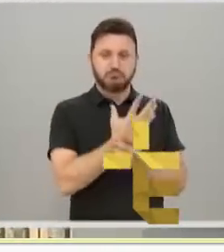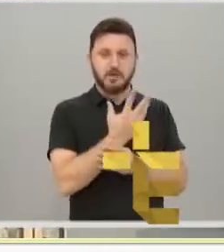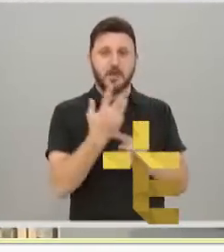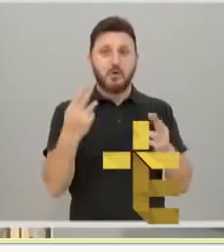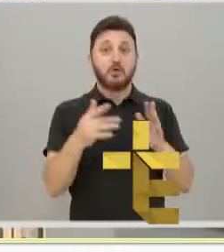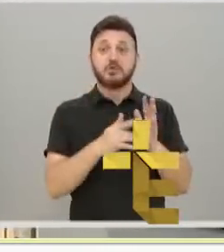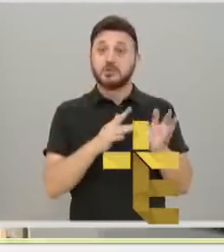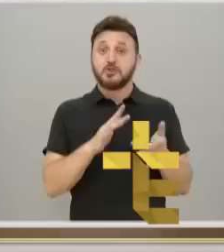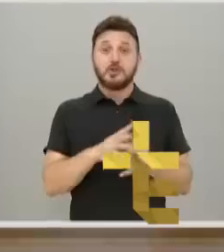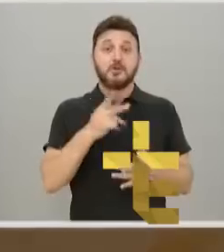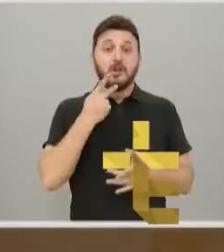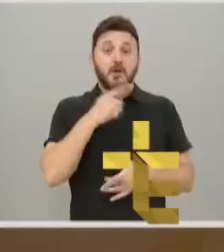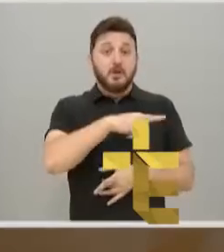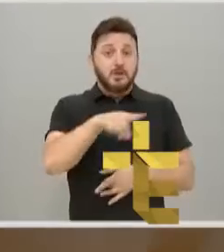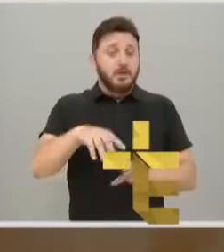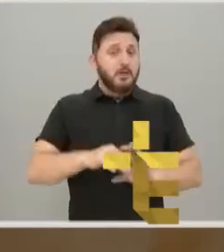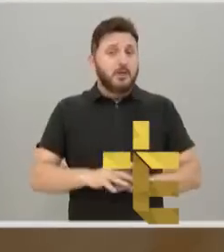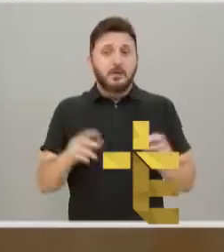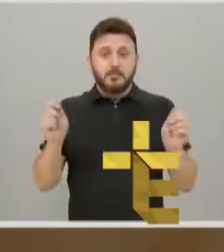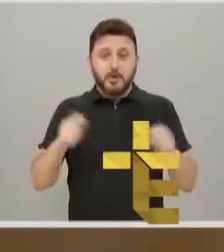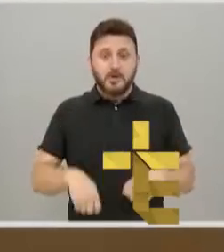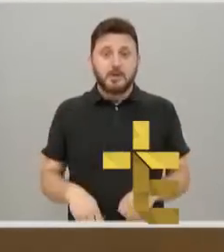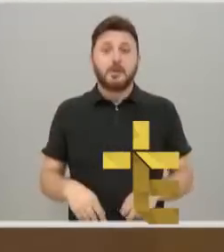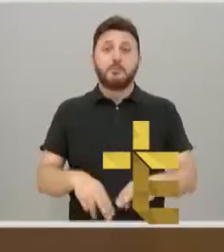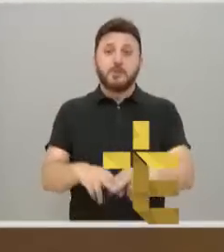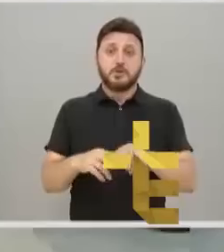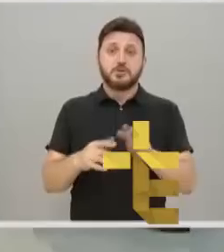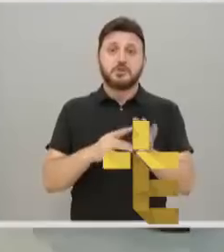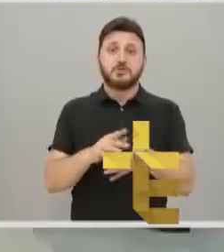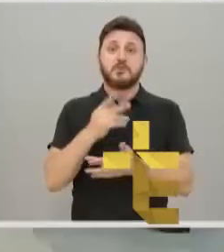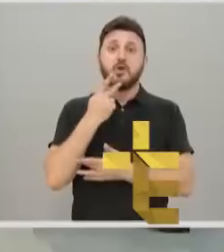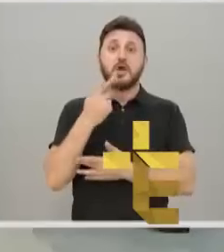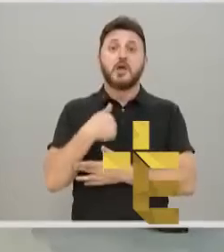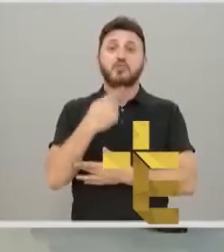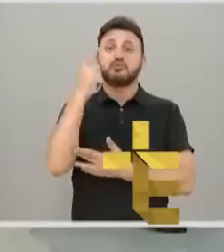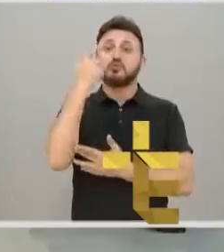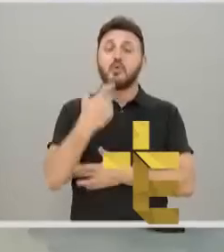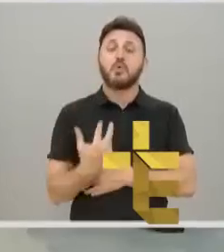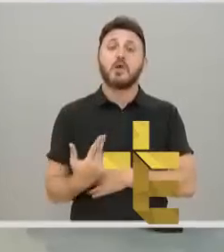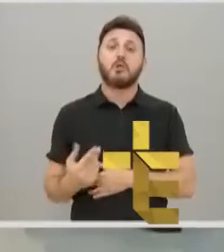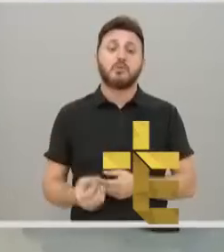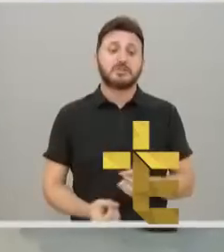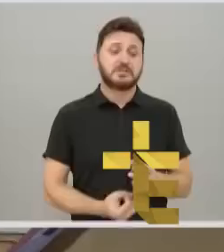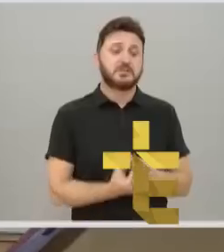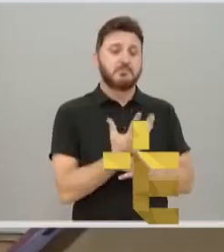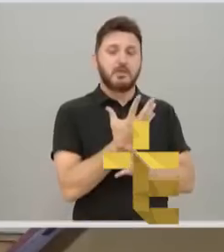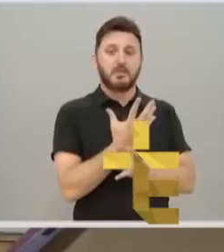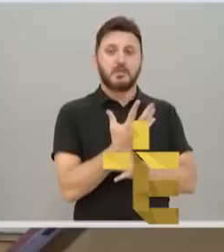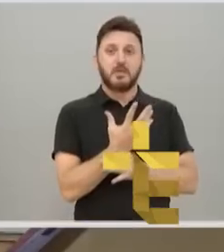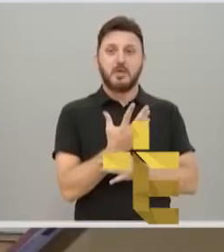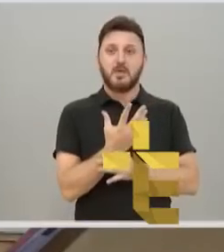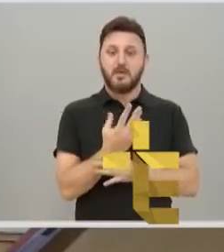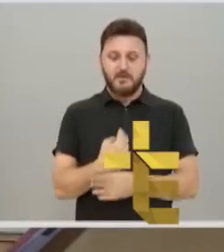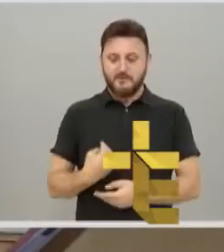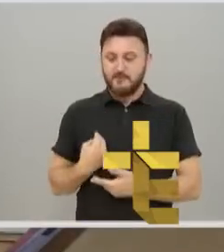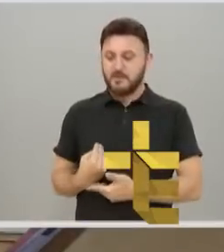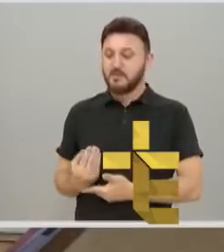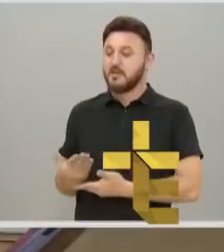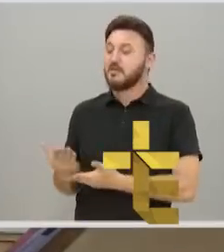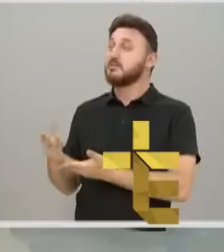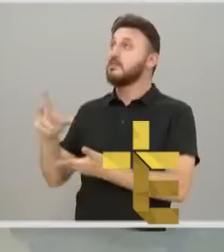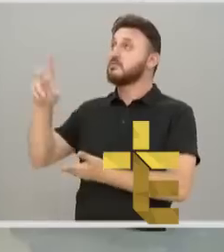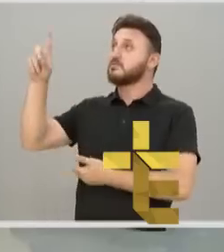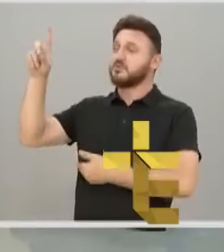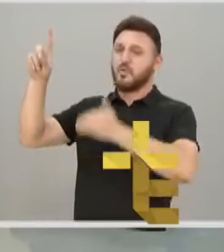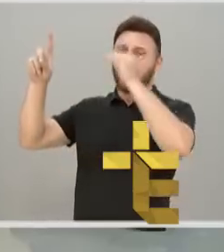livre. Jesus era livre, por isso ele disse: eu sou essa semente, eu me ofereço, Pai, eu confio,